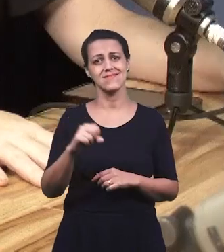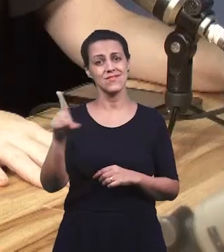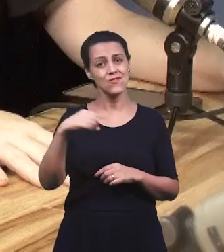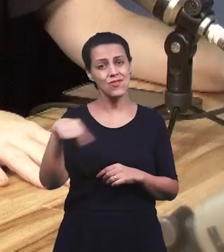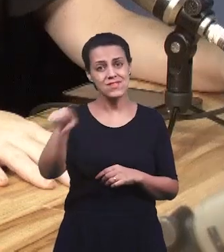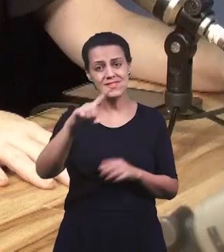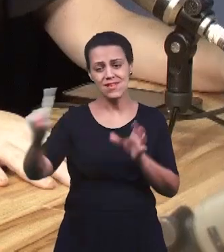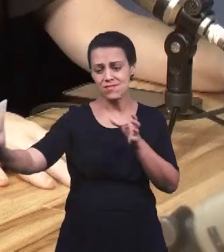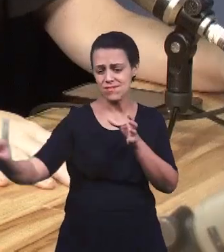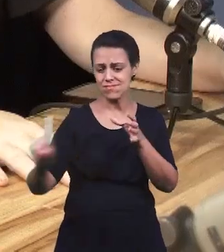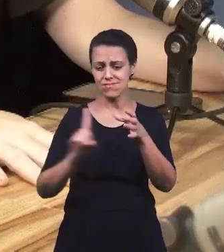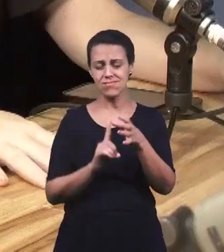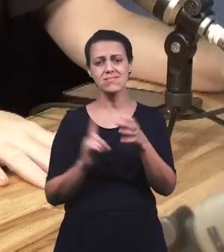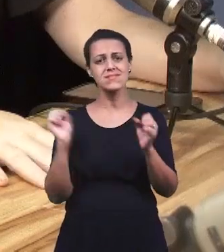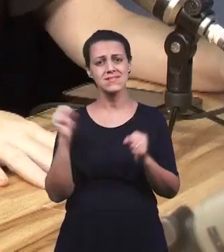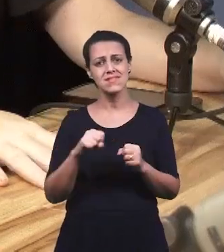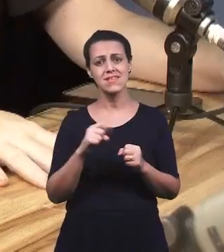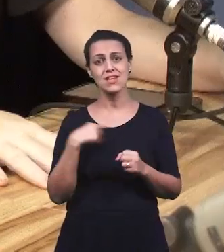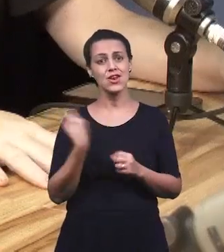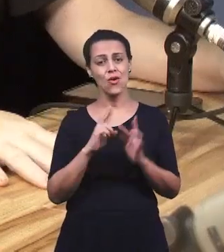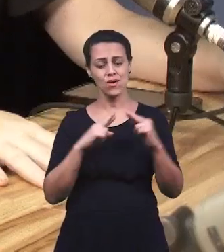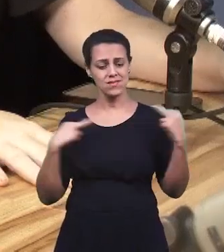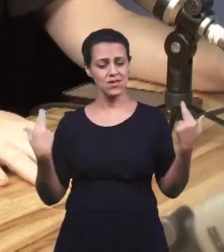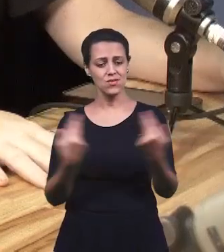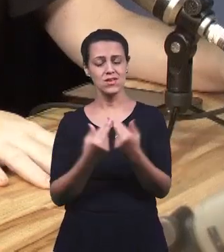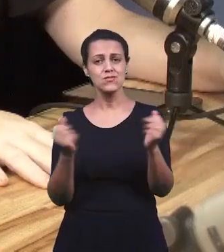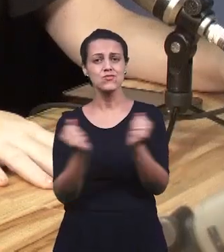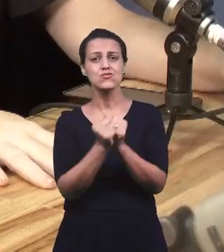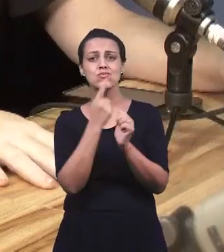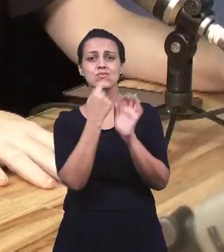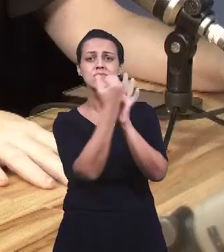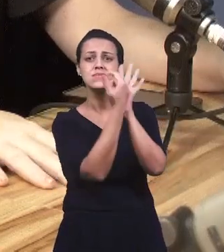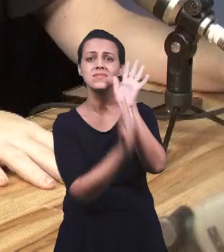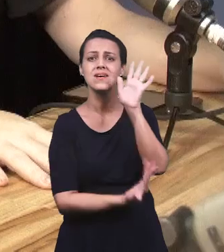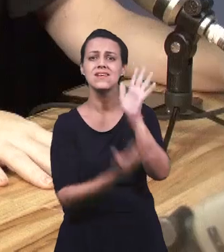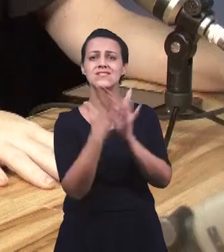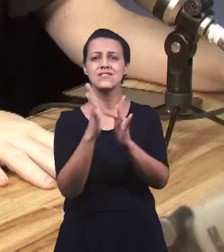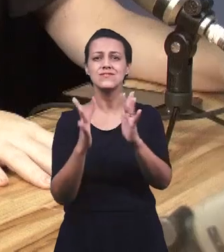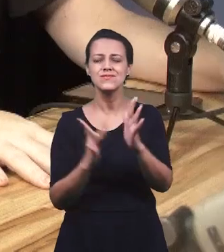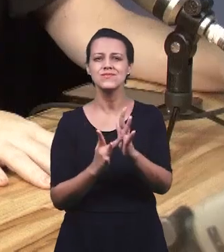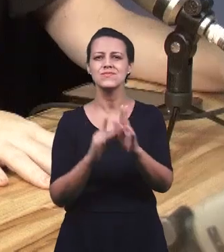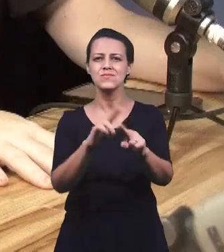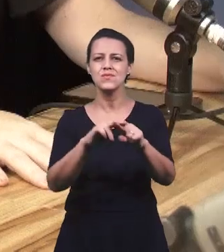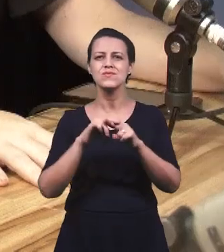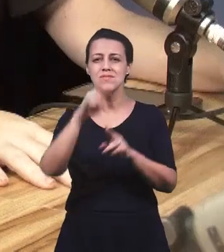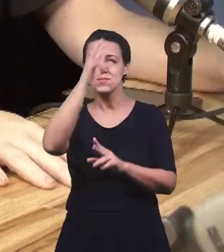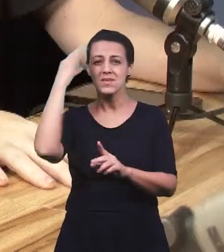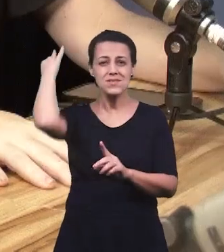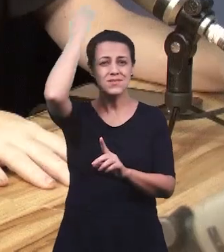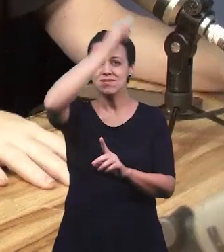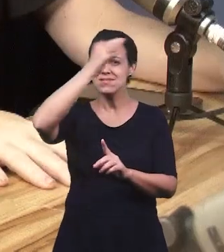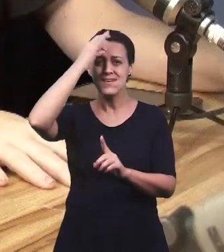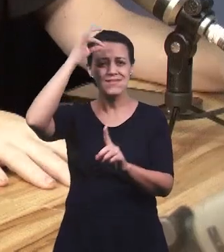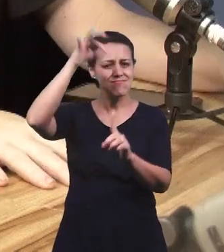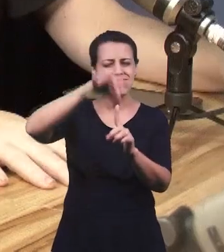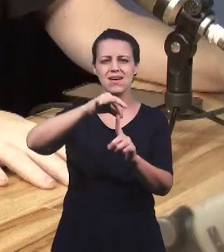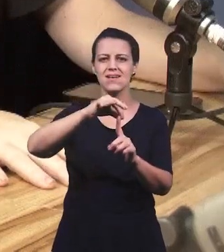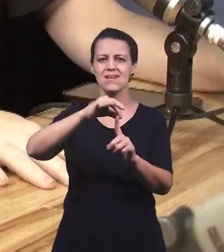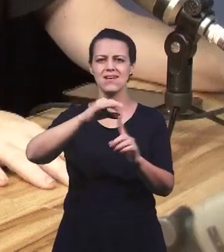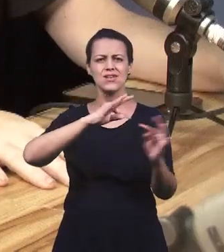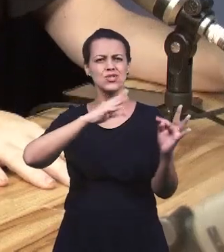reunidos debaixo de um sangue poderoso, que é o sangue de Jesus, Glória a Deus. debaixo de uma ação do Espírito Santo, em que todos nós temos